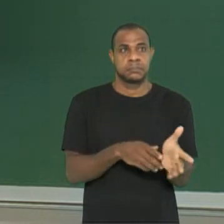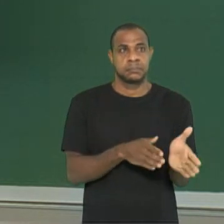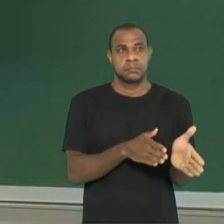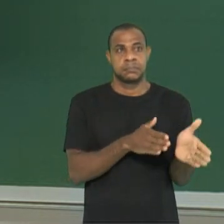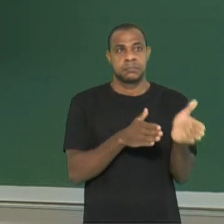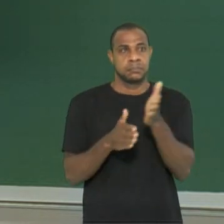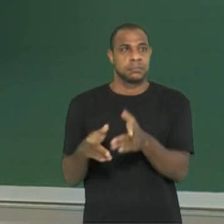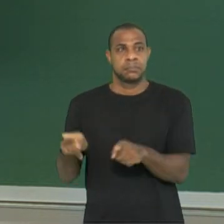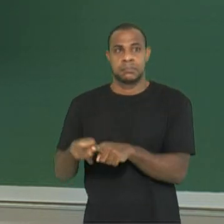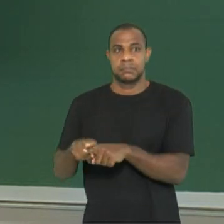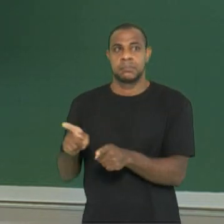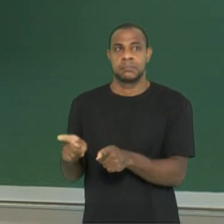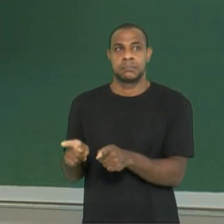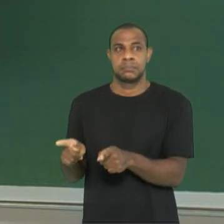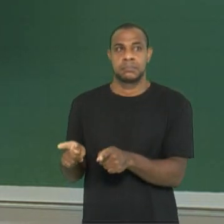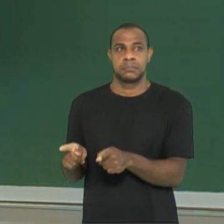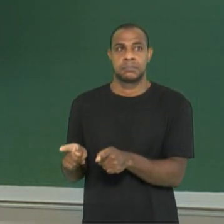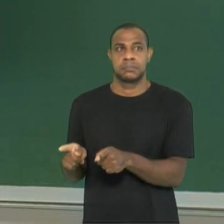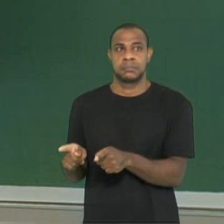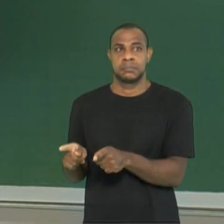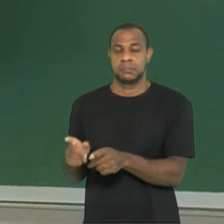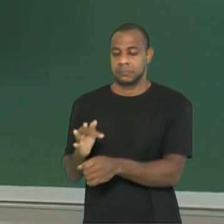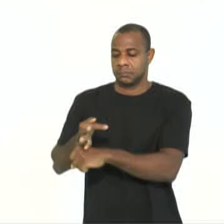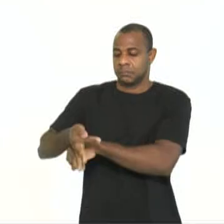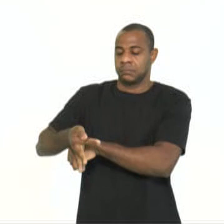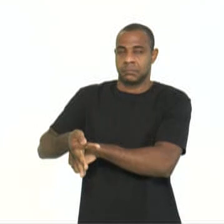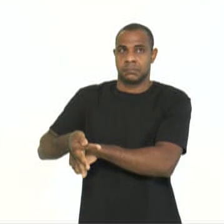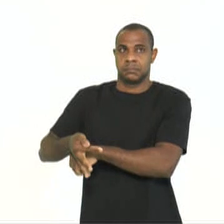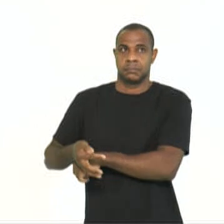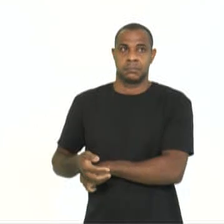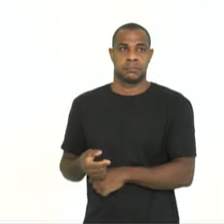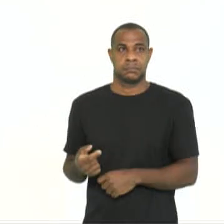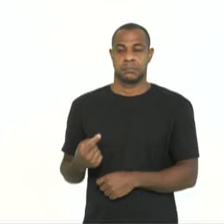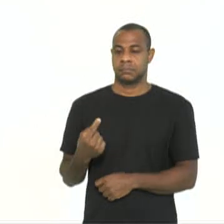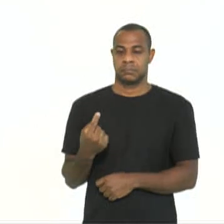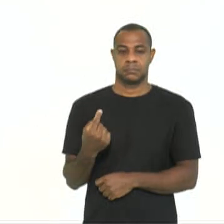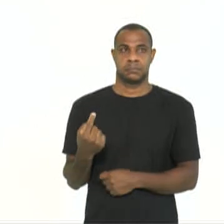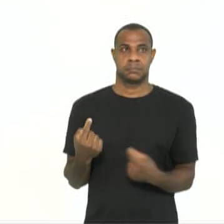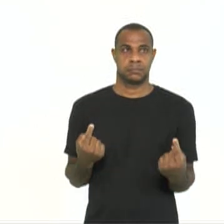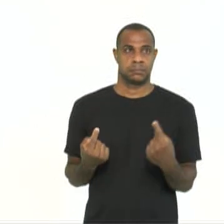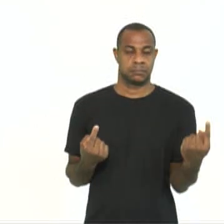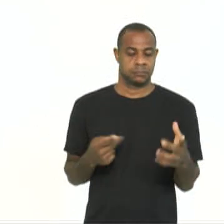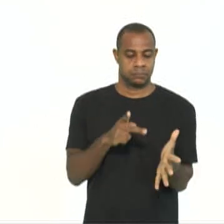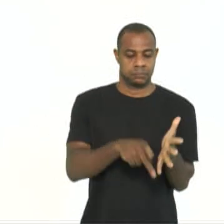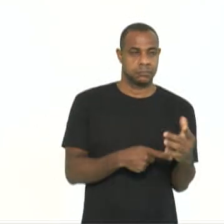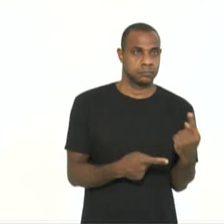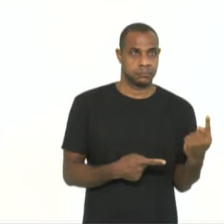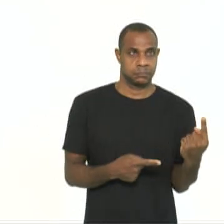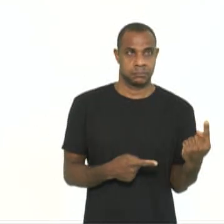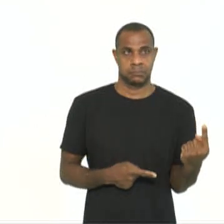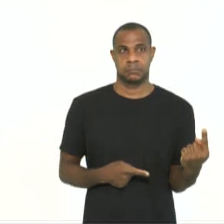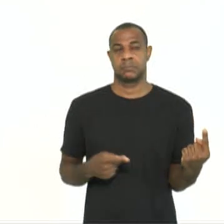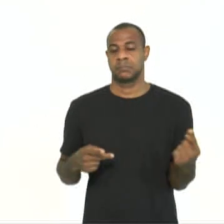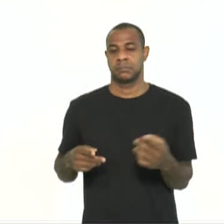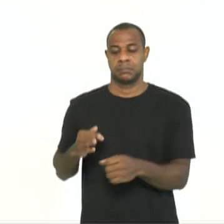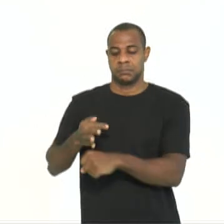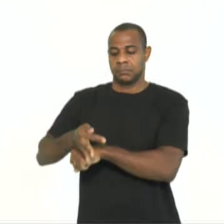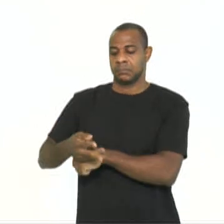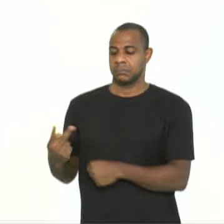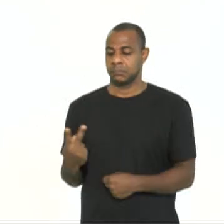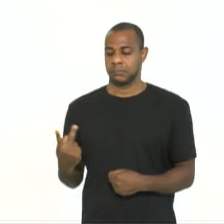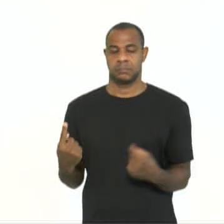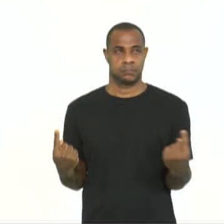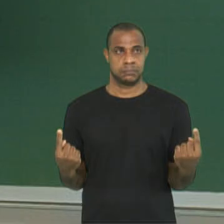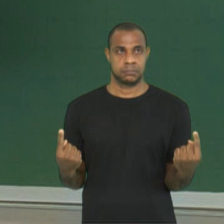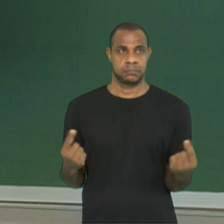do Iguaçu, indicada com o número 2. Então, nós já sabemos essa informação. Nós também sabemos que a escala